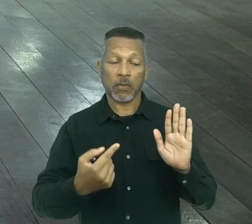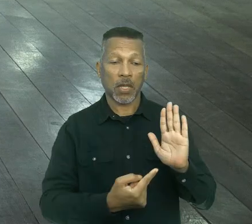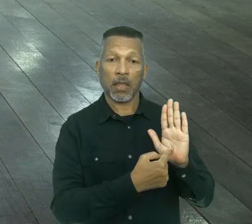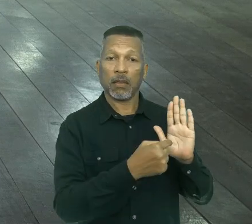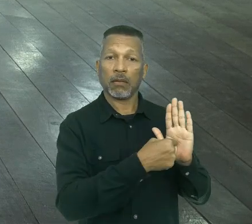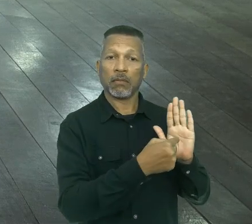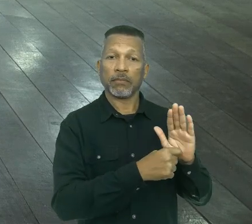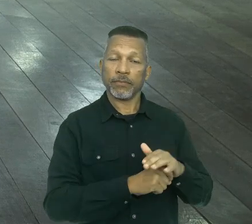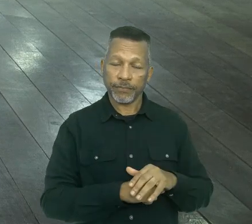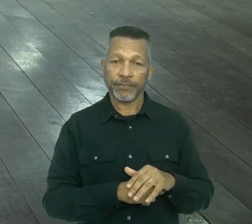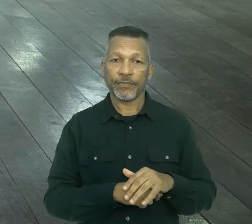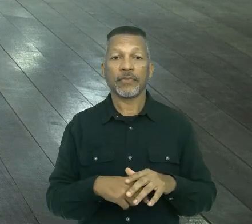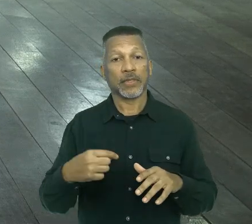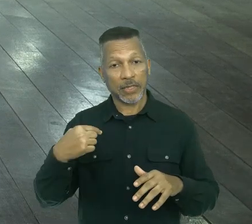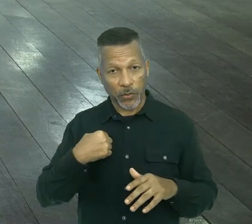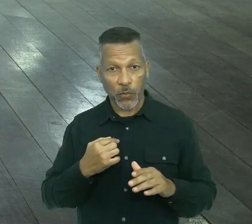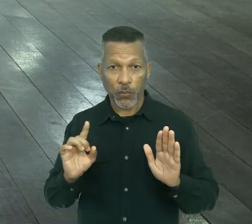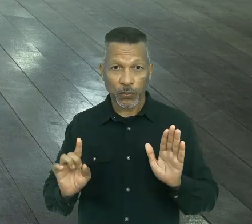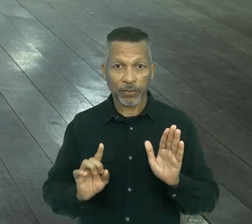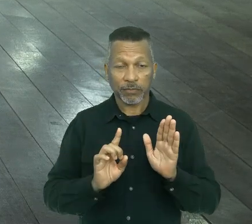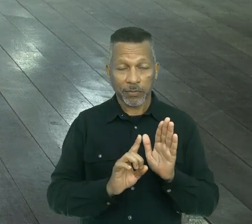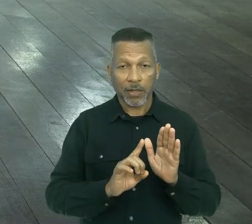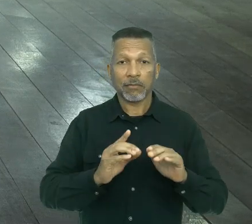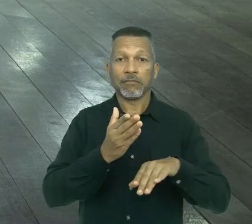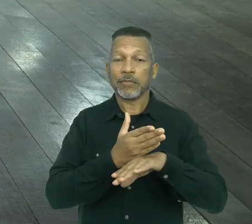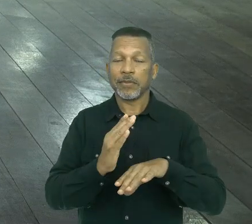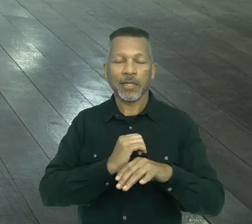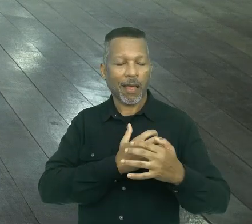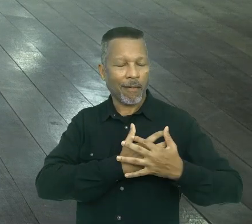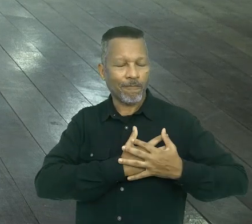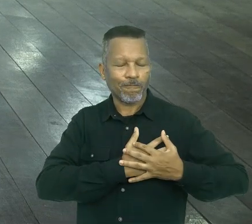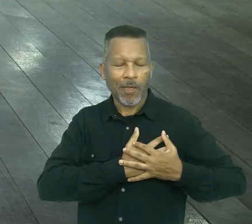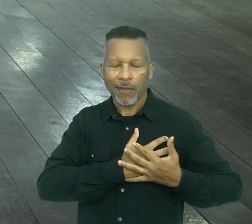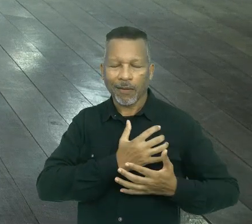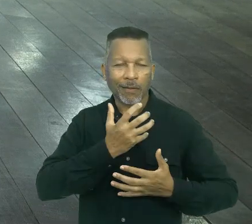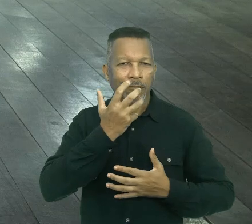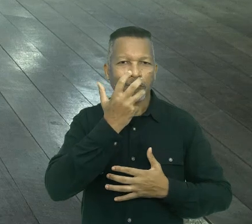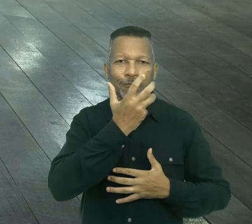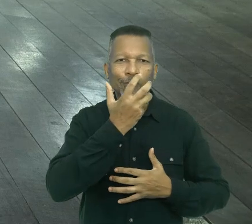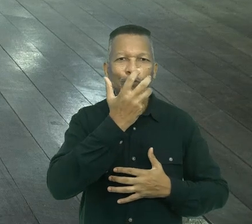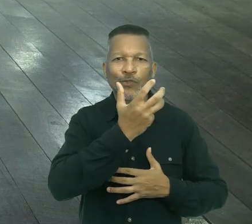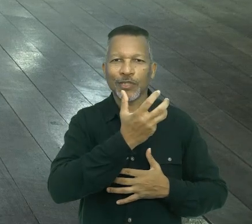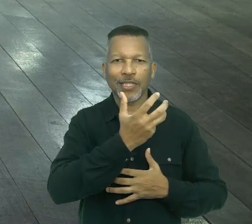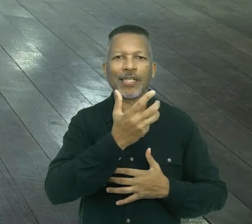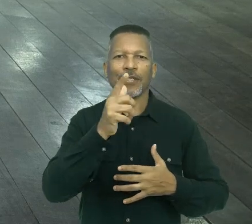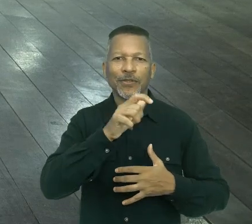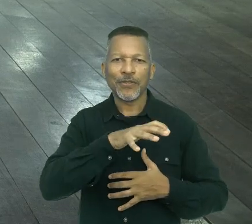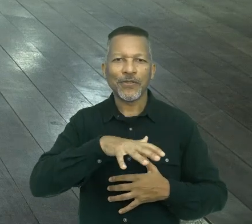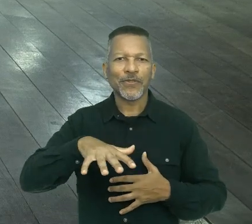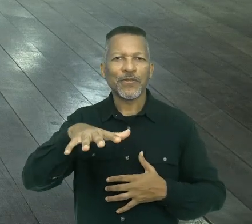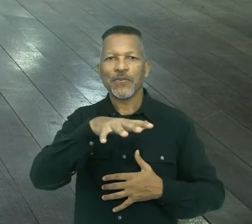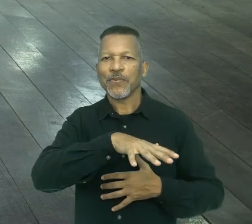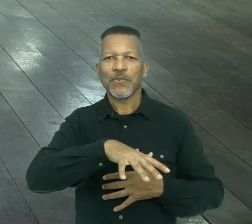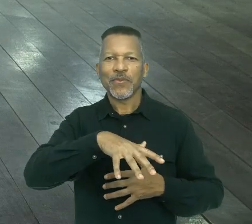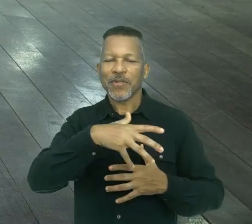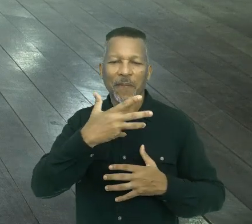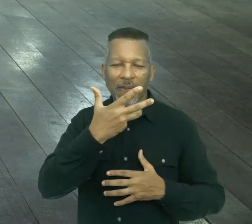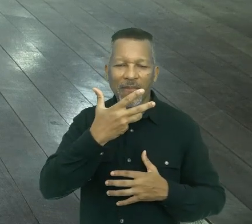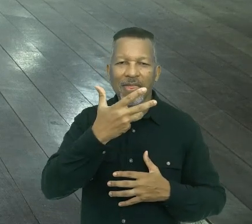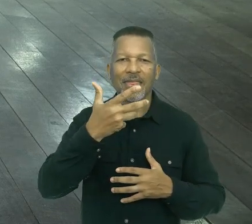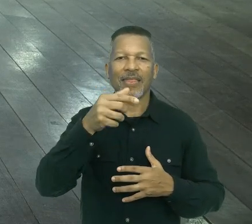papel. Acabou que eu entrei, eu amei, eu fiquei apaixonada por esse espaço, pela magia desse